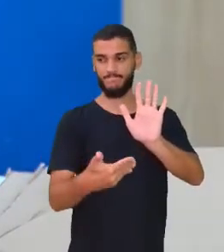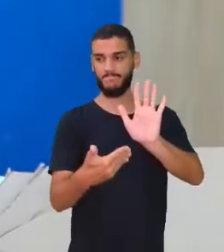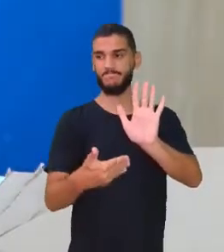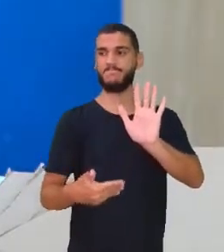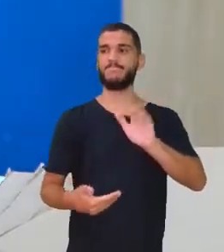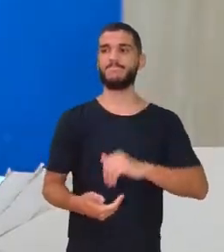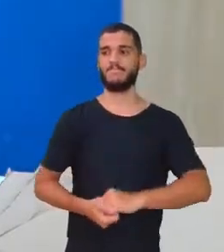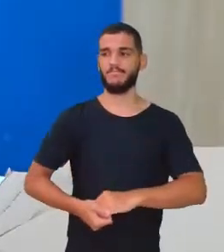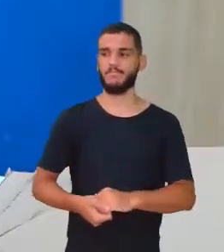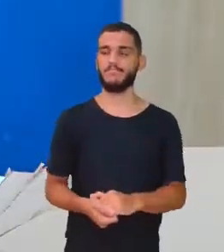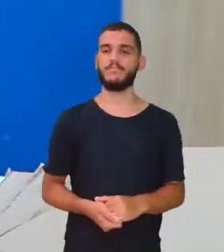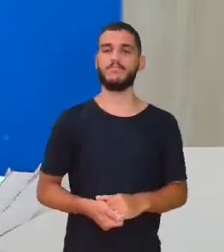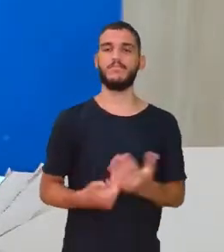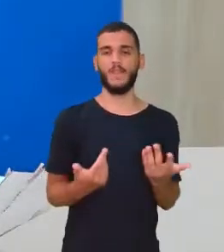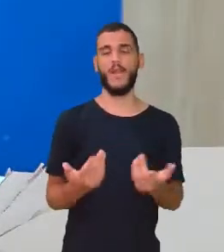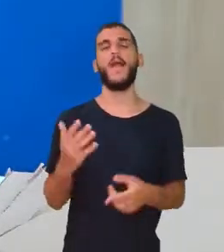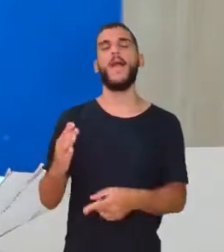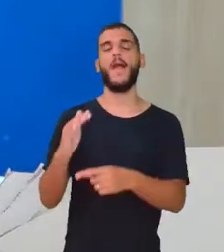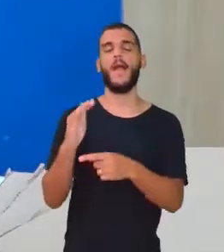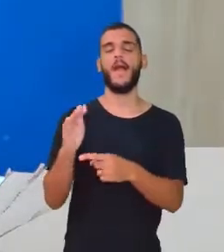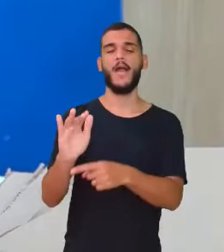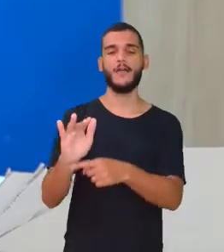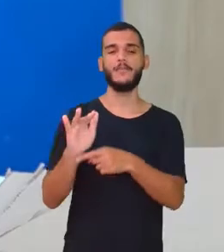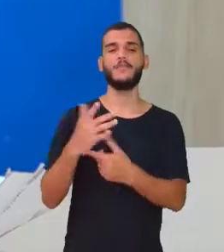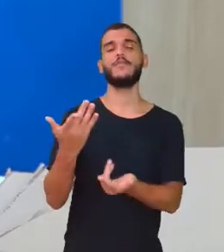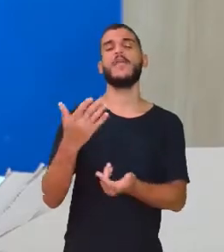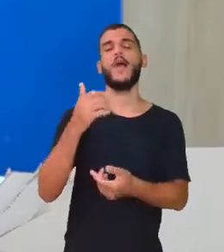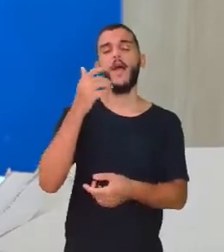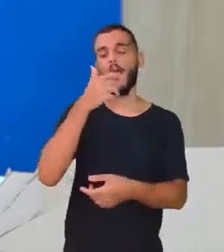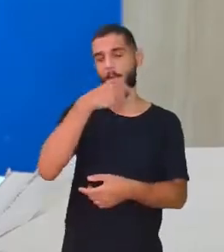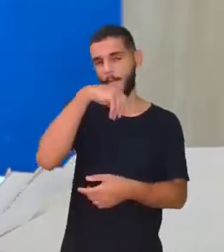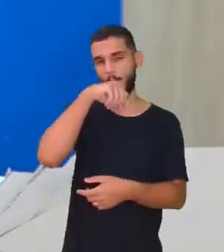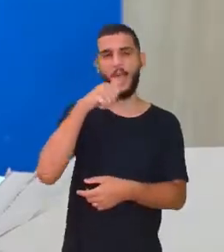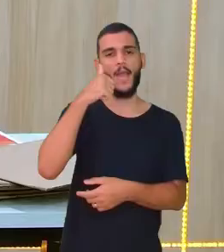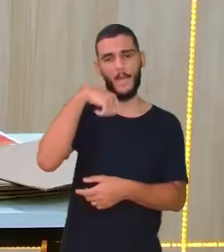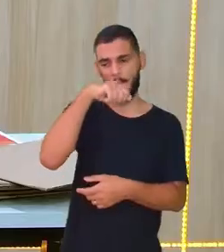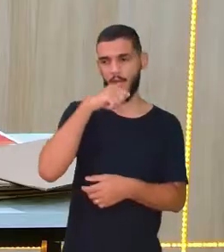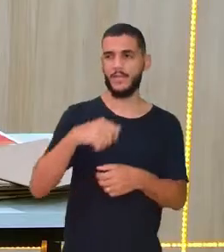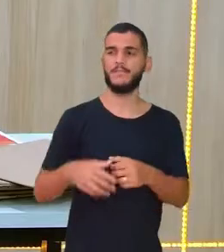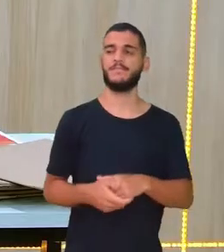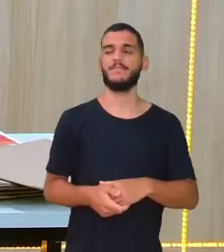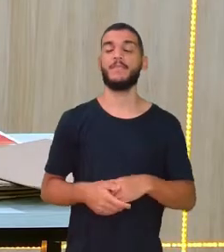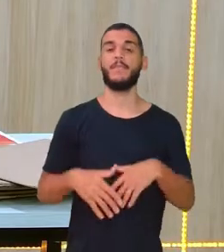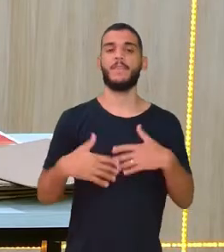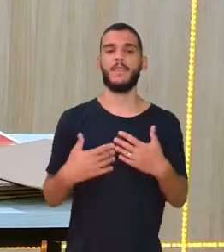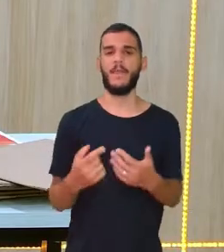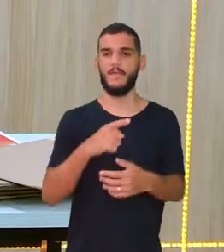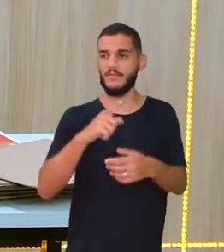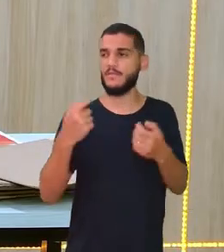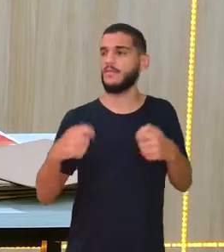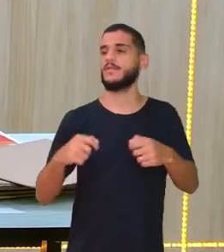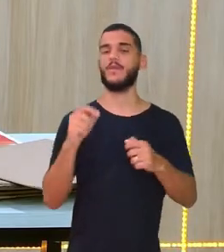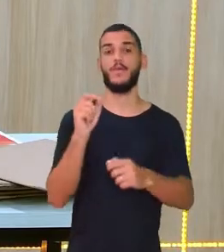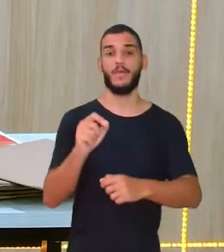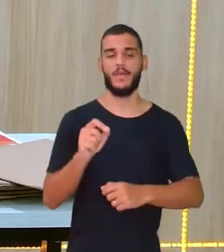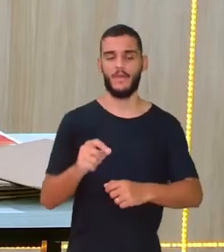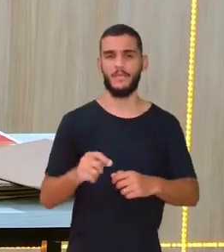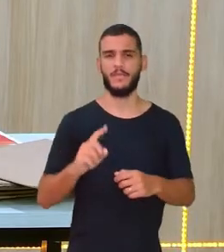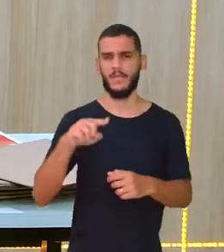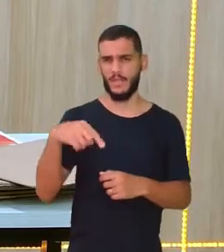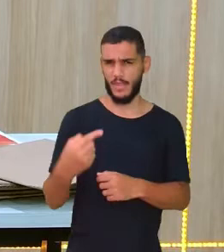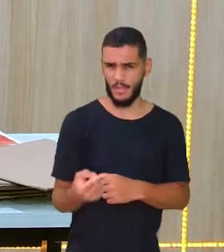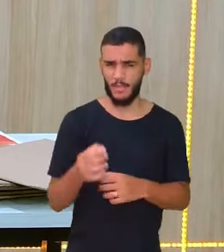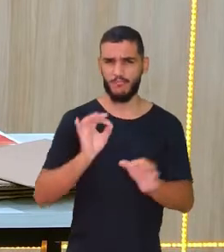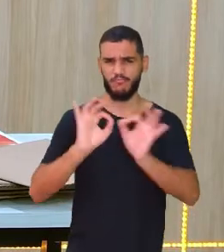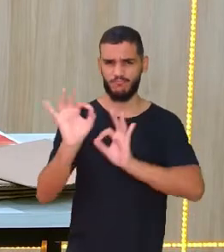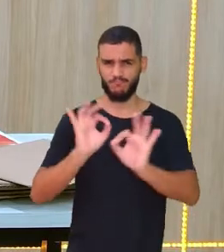mão maior, pede aí a ajuda do pai, da mãe, ok? Aí, o que é que vocês vão ter que fazer? Depois que